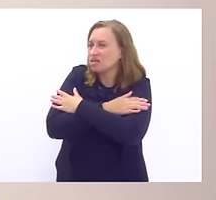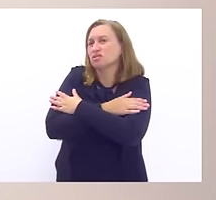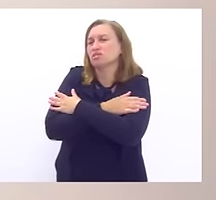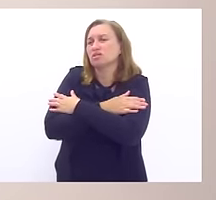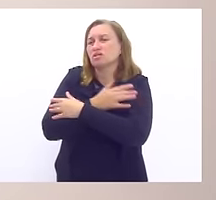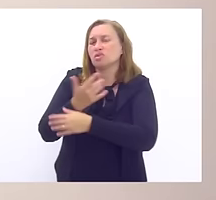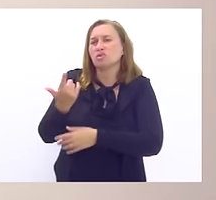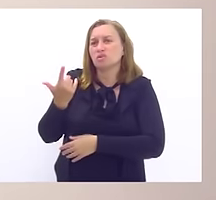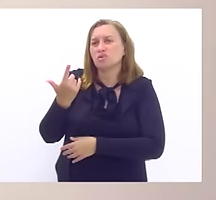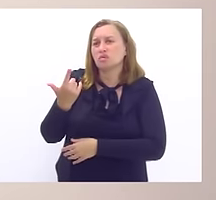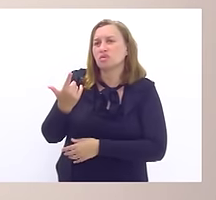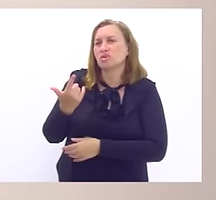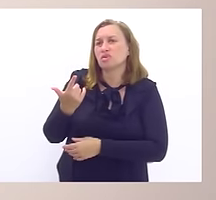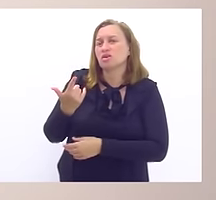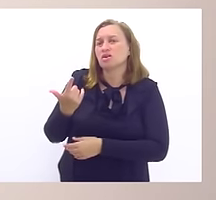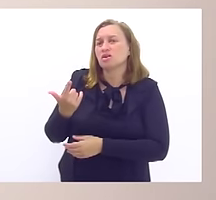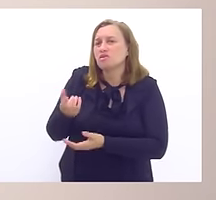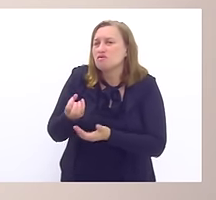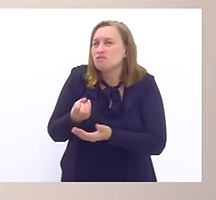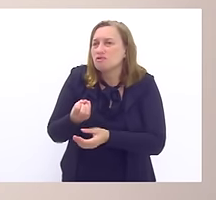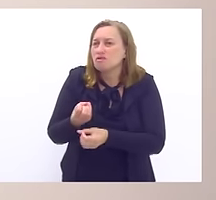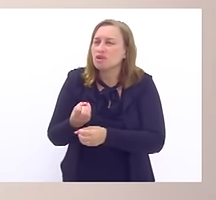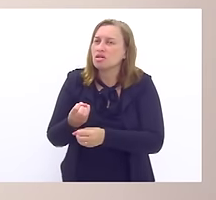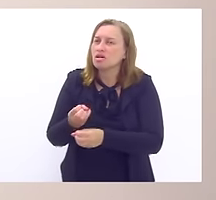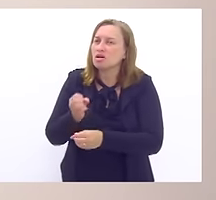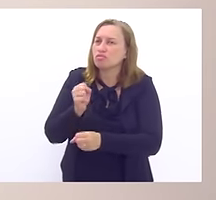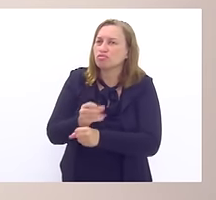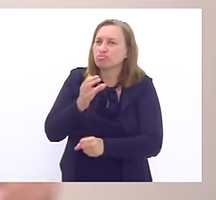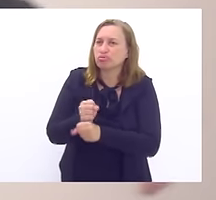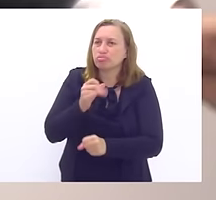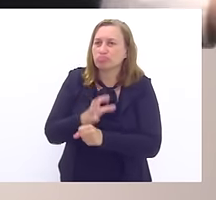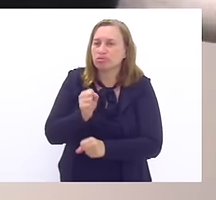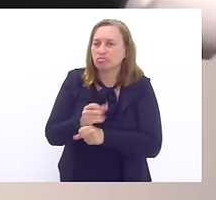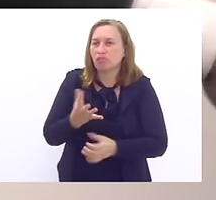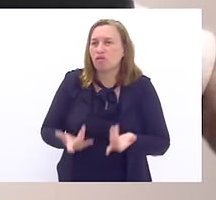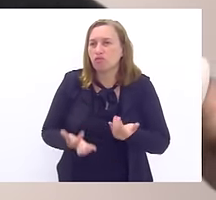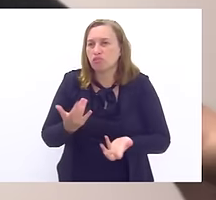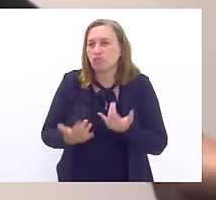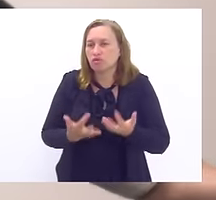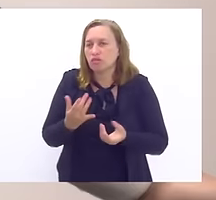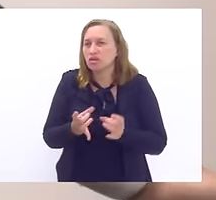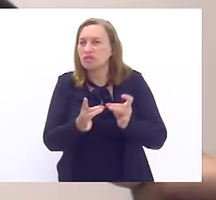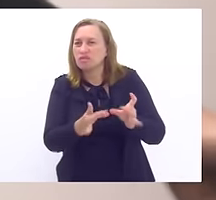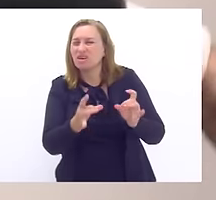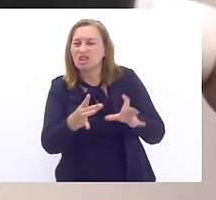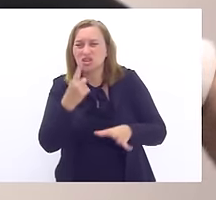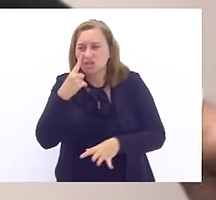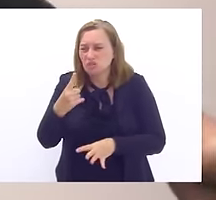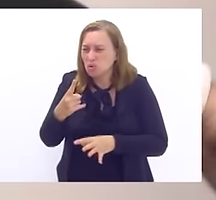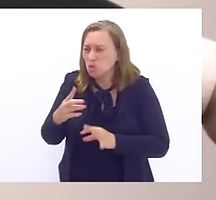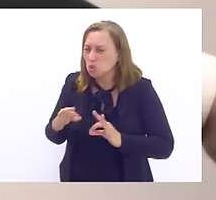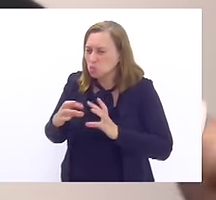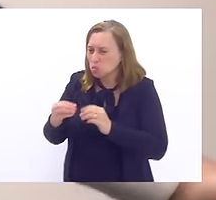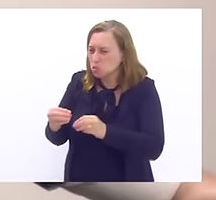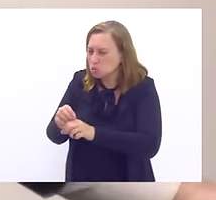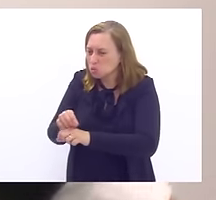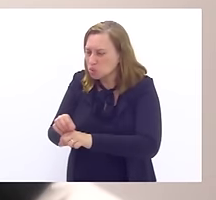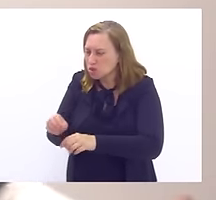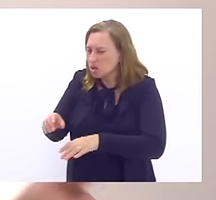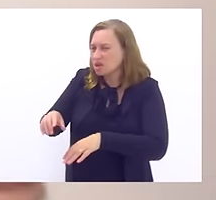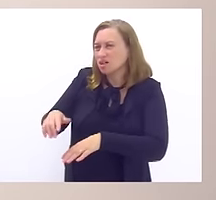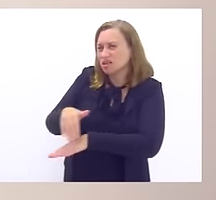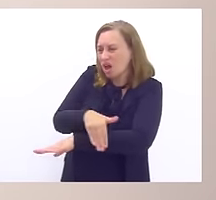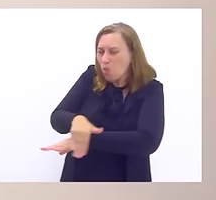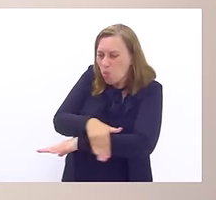indo fritar salgadinho fritando salgadinho e aí a gente viu tudo no chão a fritadeira no chão as coisas no chão